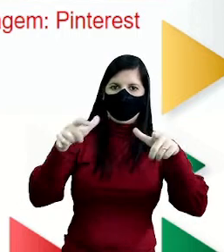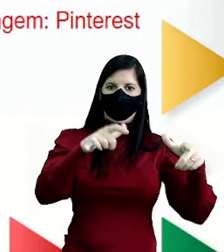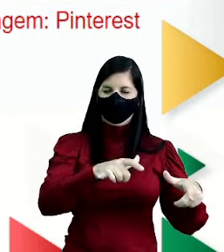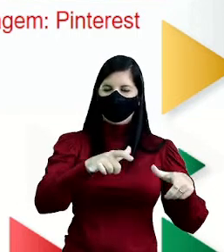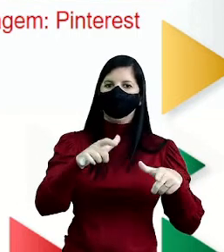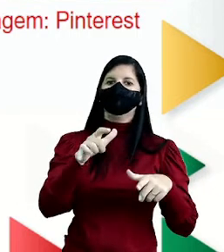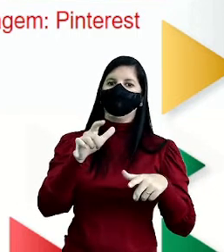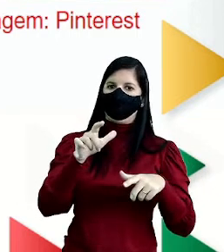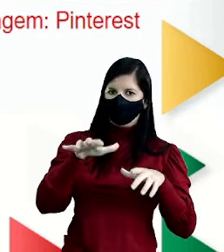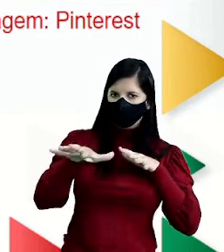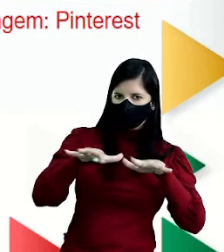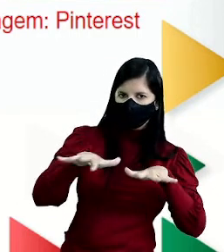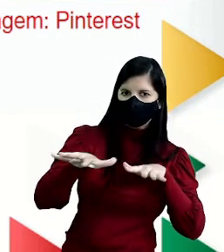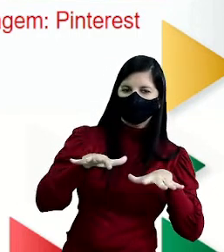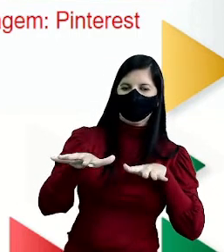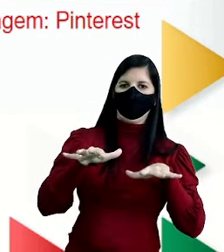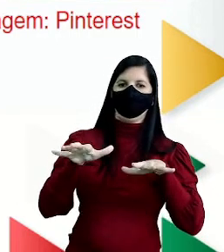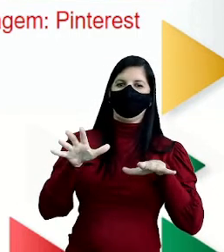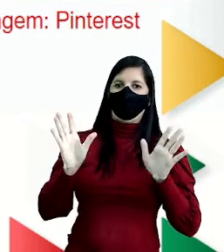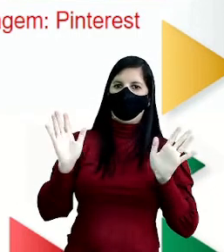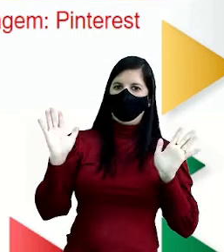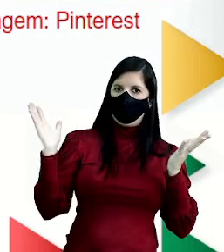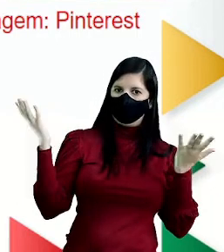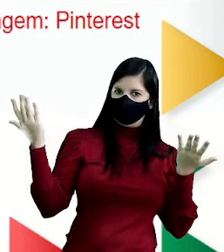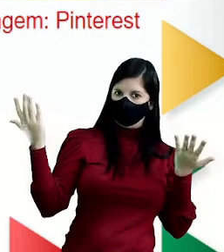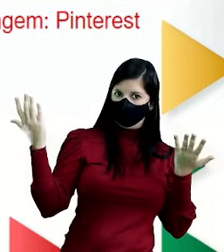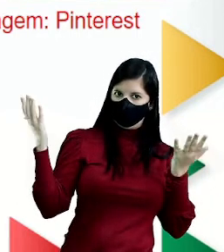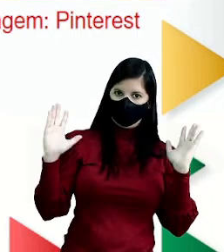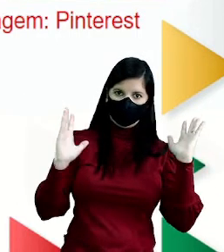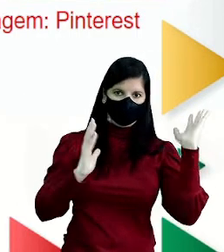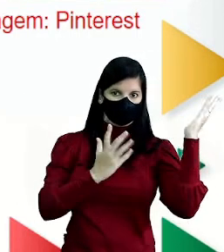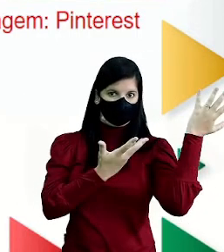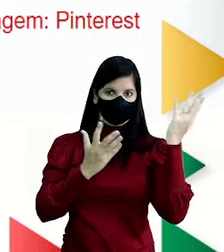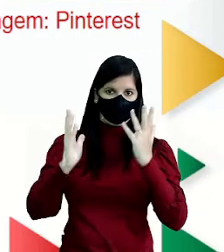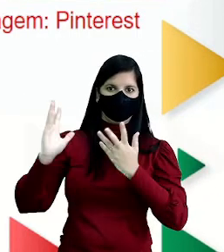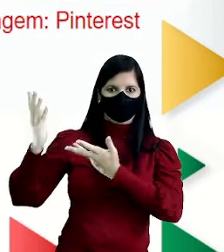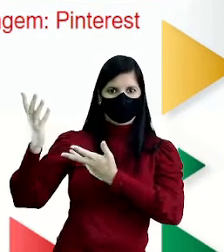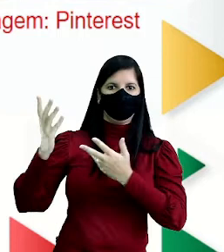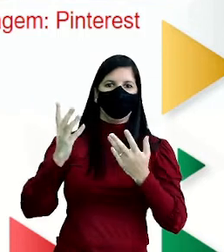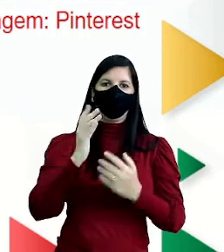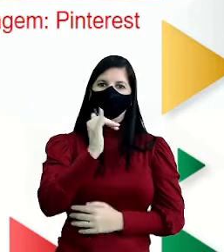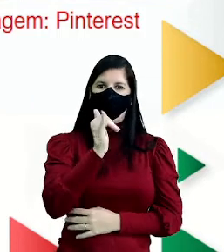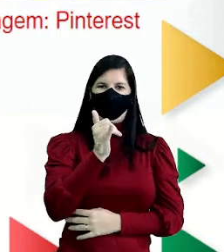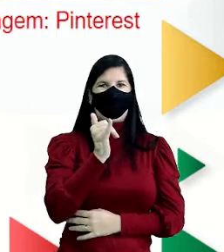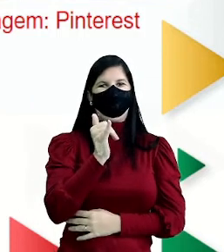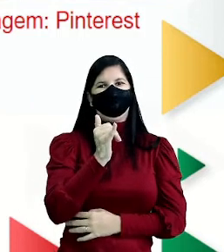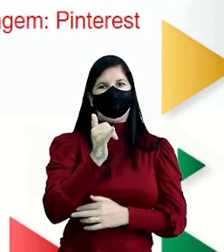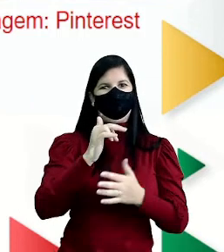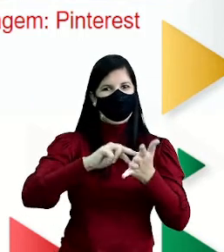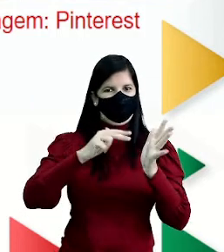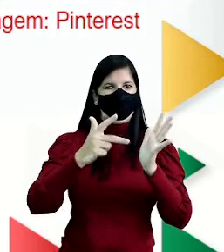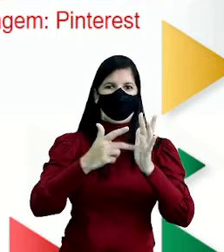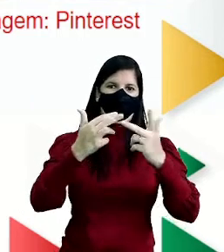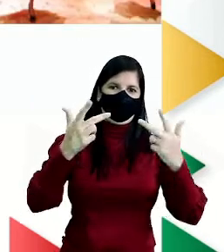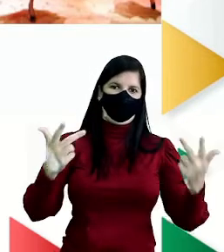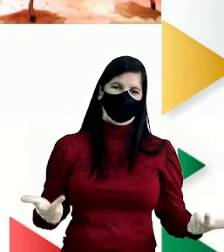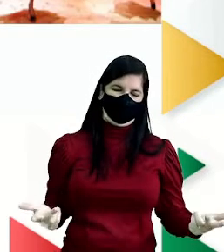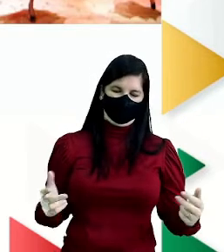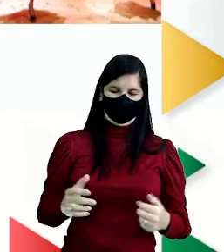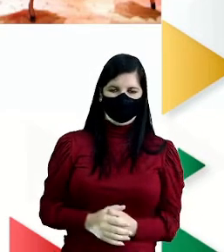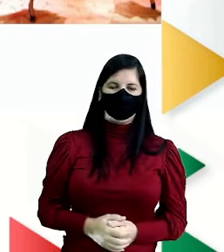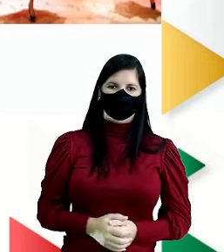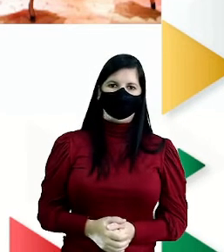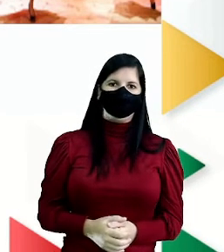os dedos ficam, né, estão contando alguma coisa, né? Significa alguma coisa, né, para eles na